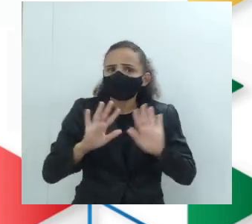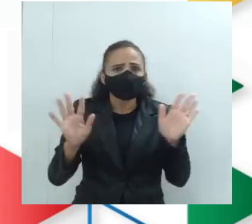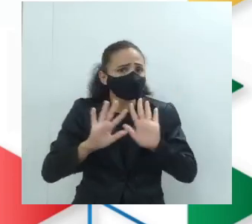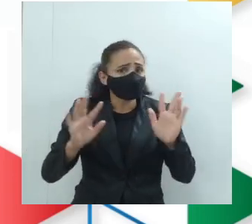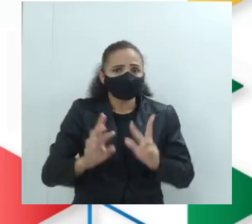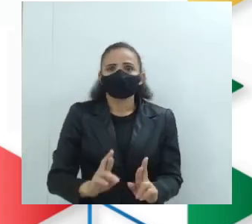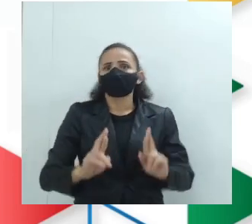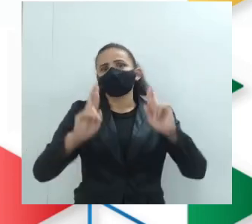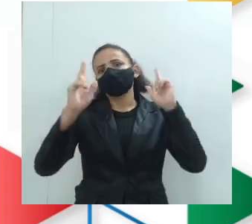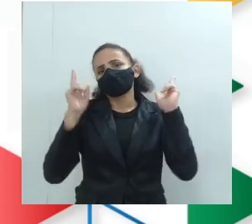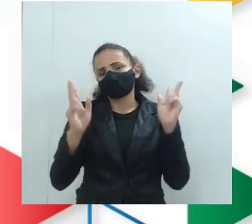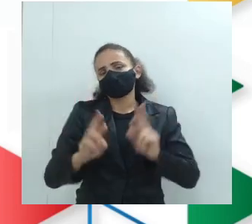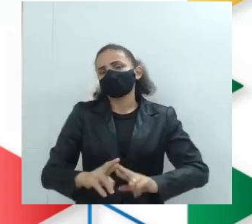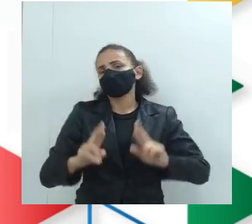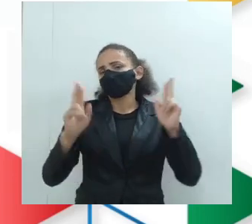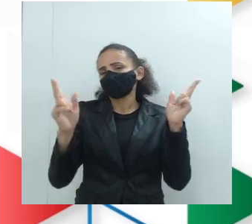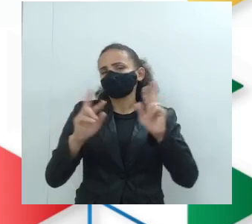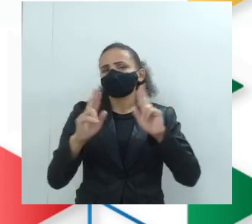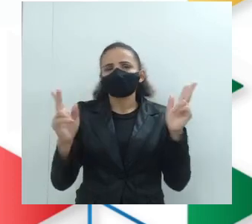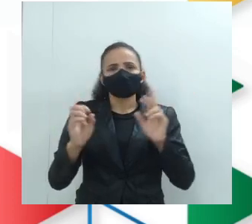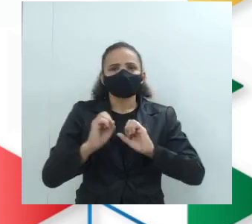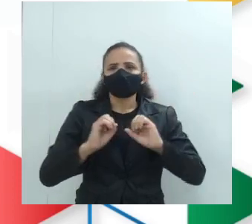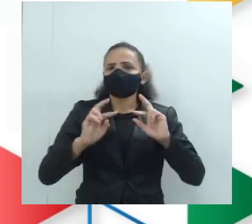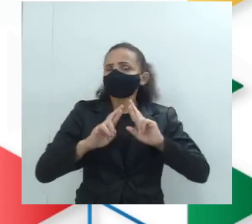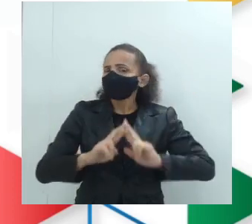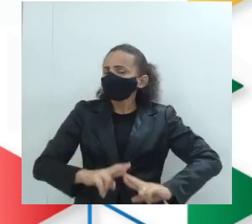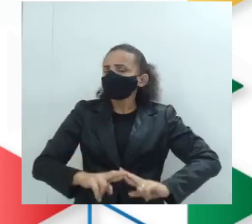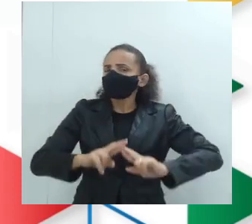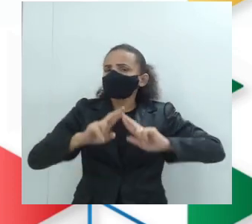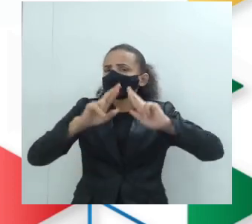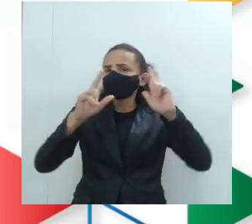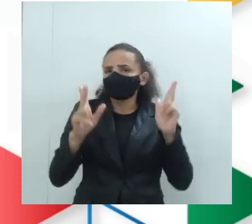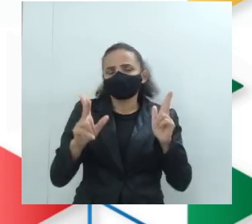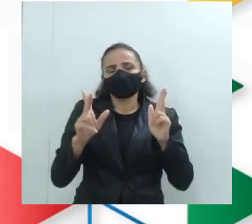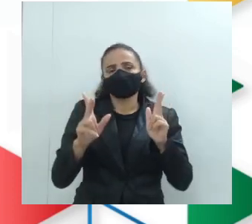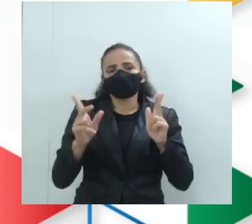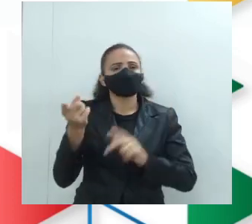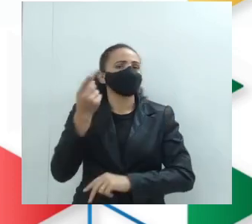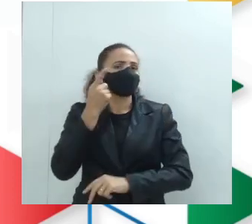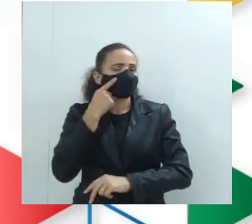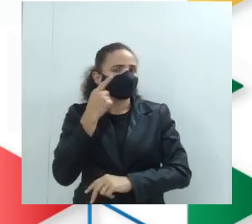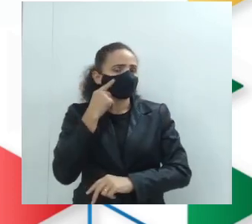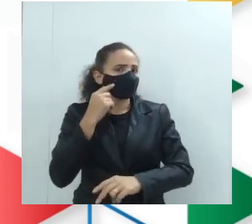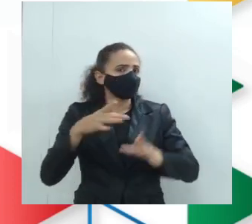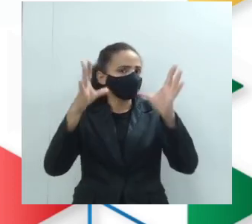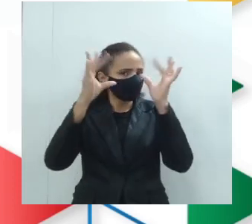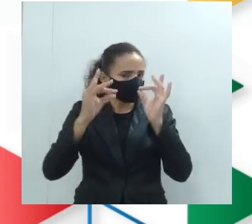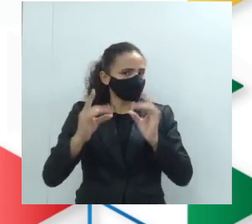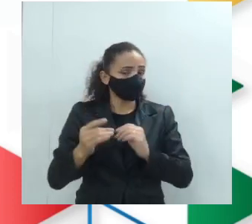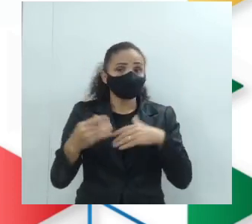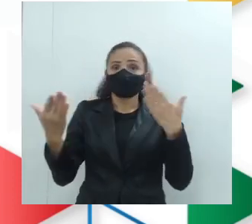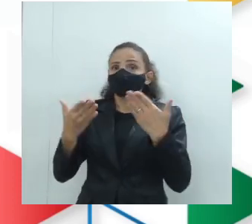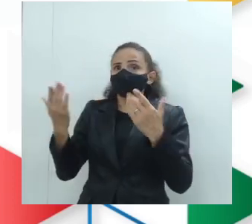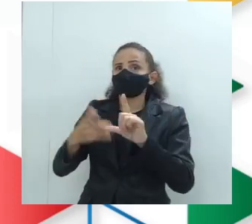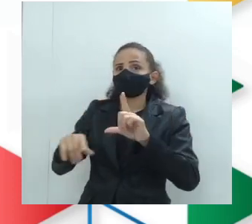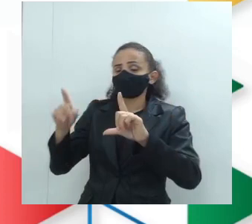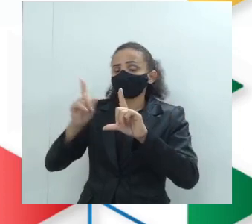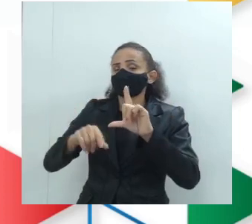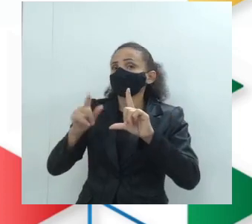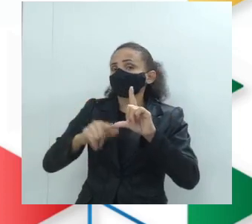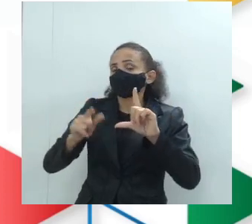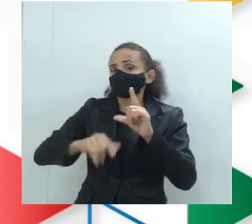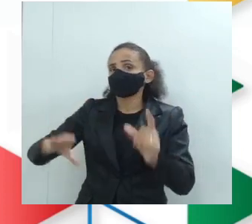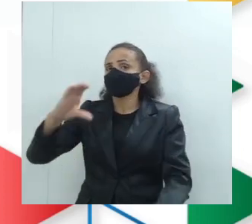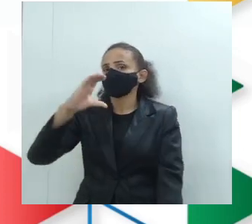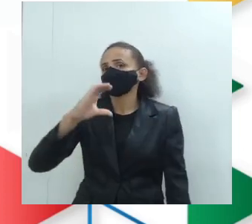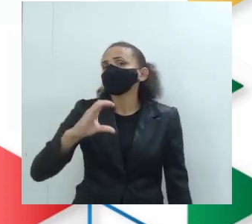está, não é uma reflexão por eixo de simetria. Agora, e a